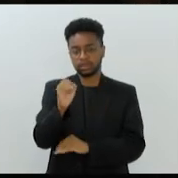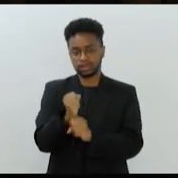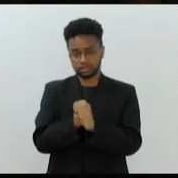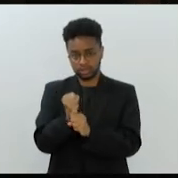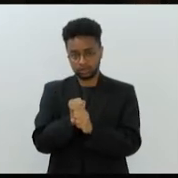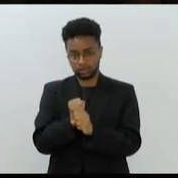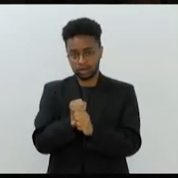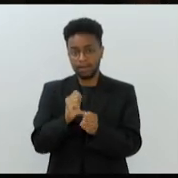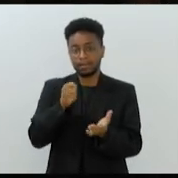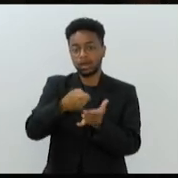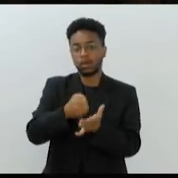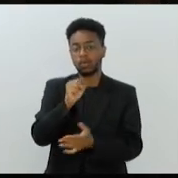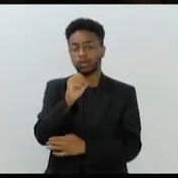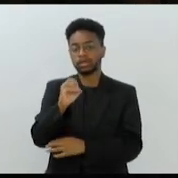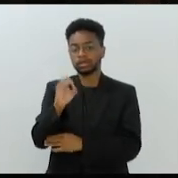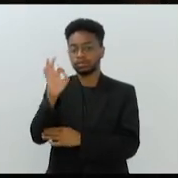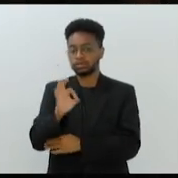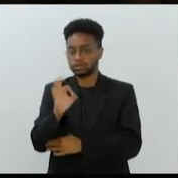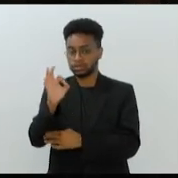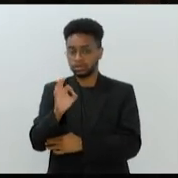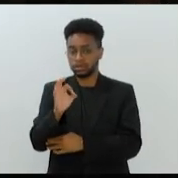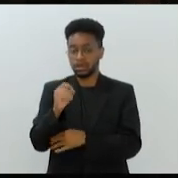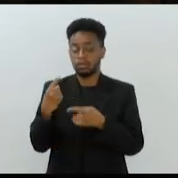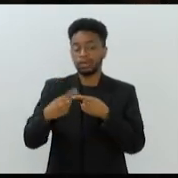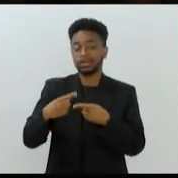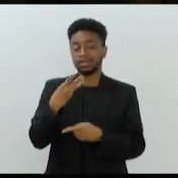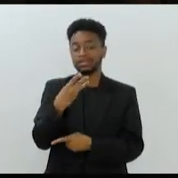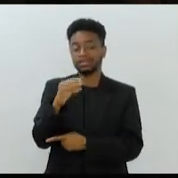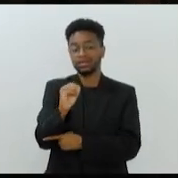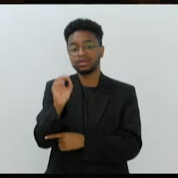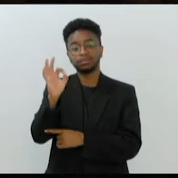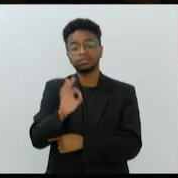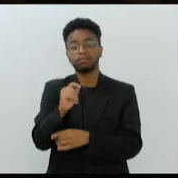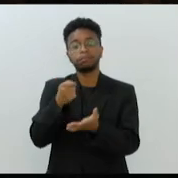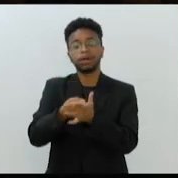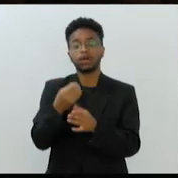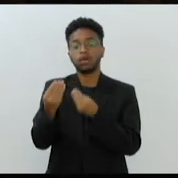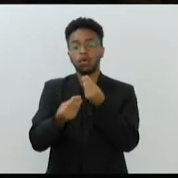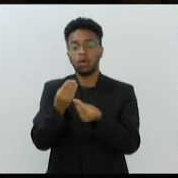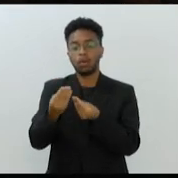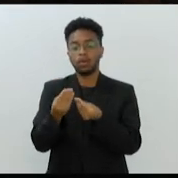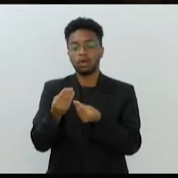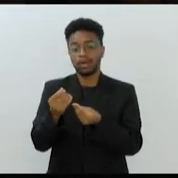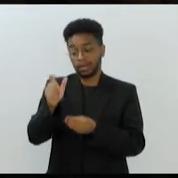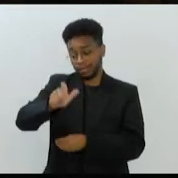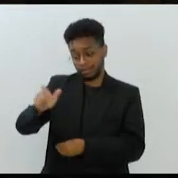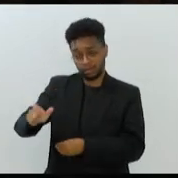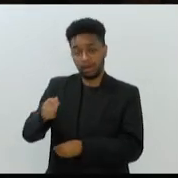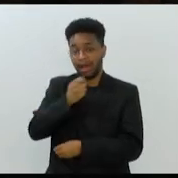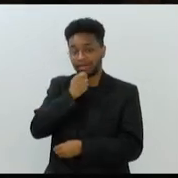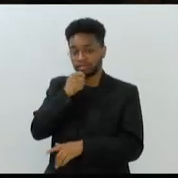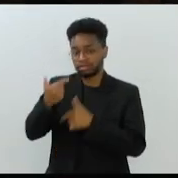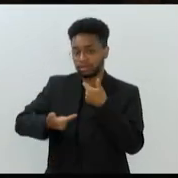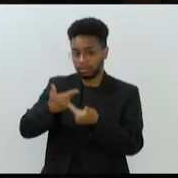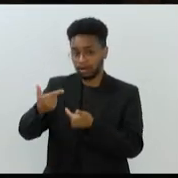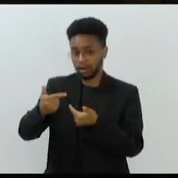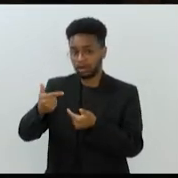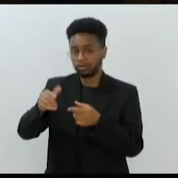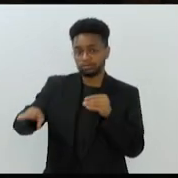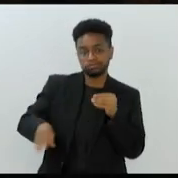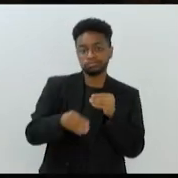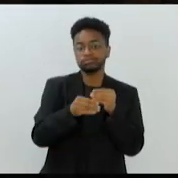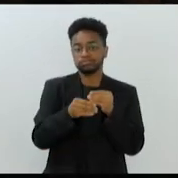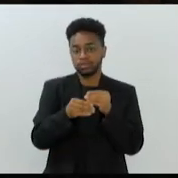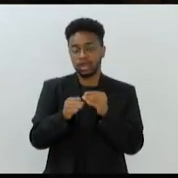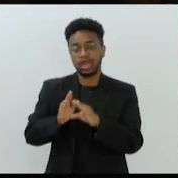vai ser 80%, porque os outros 30% são pagos com as contribuições dos servidores que ainda estão na ativa e entraram